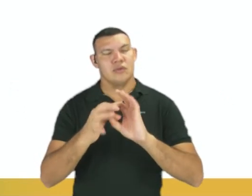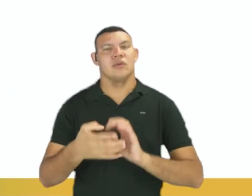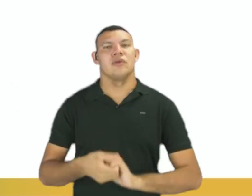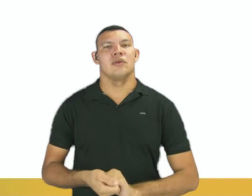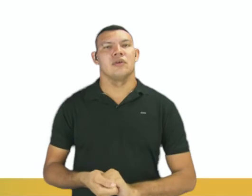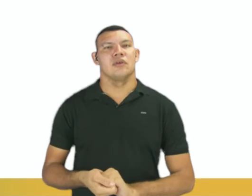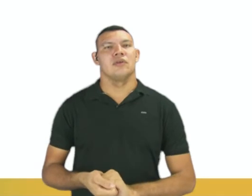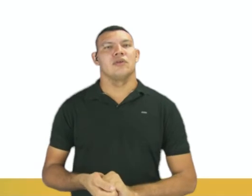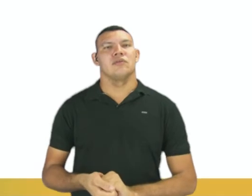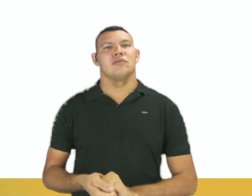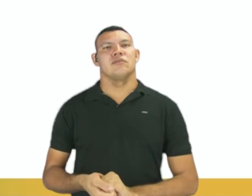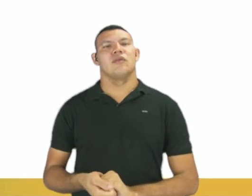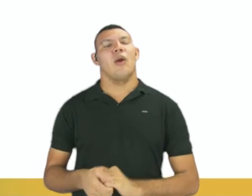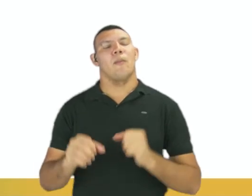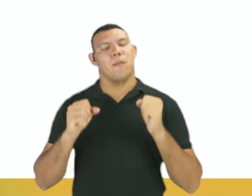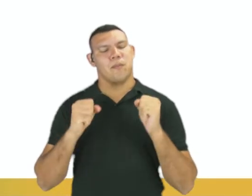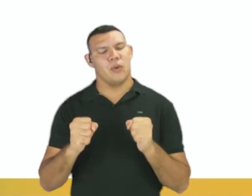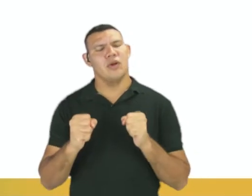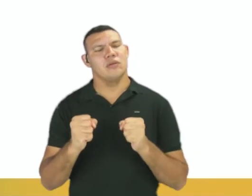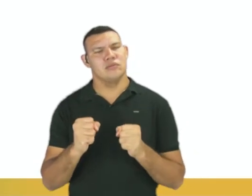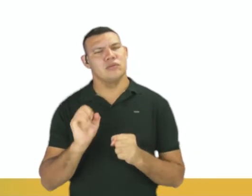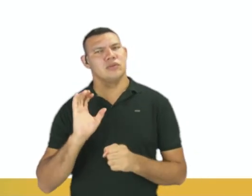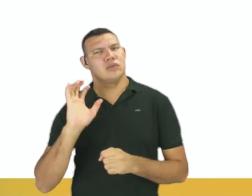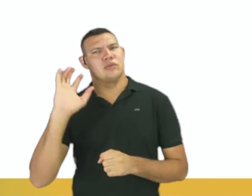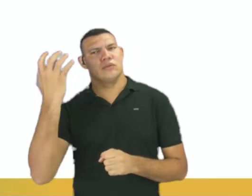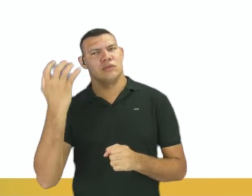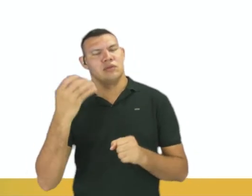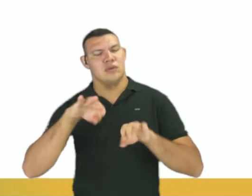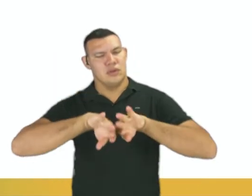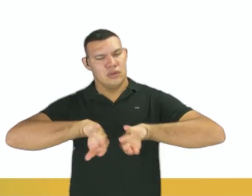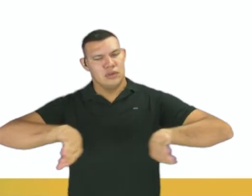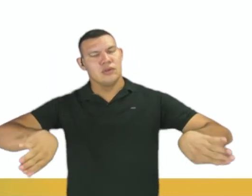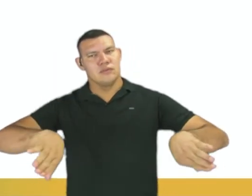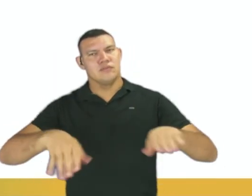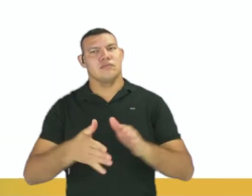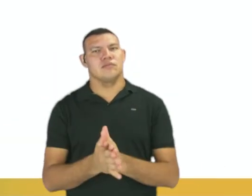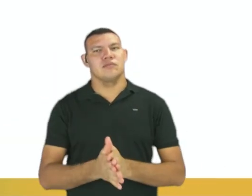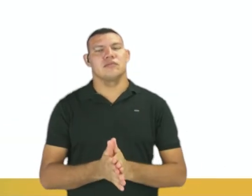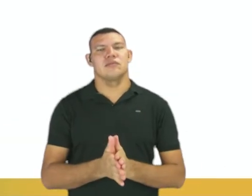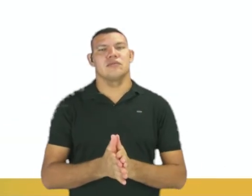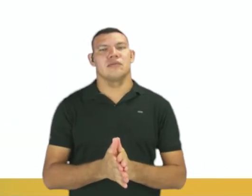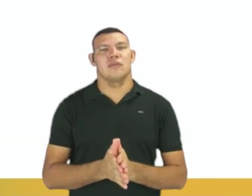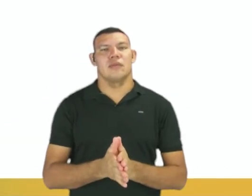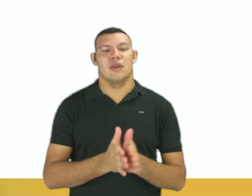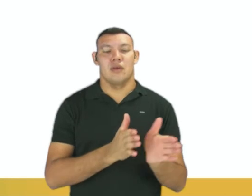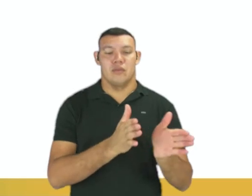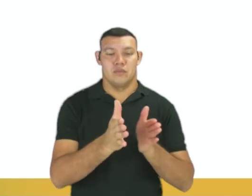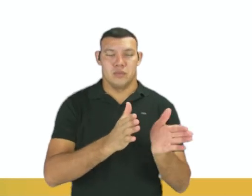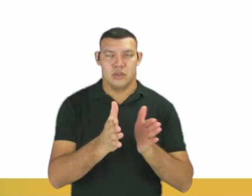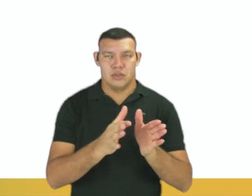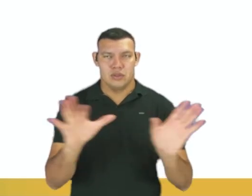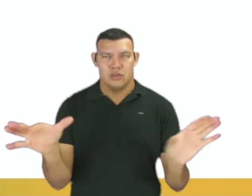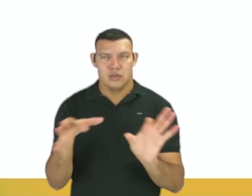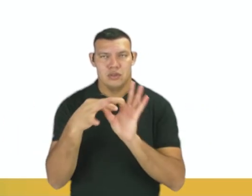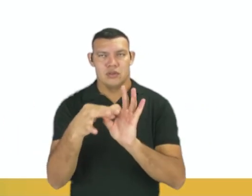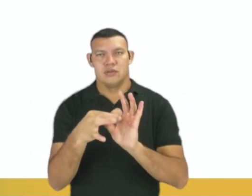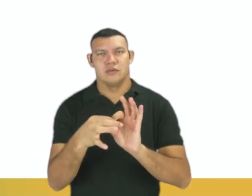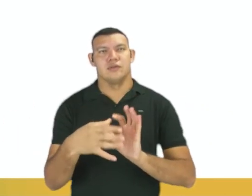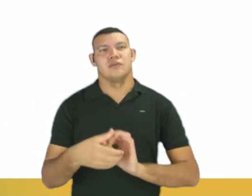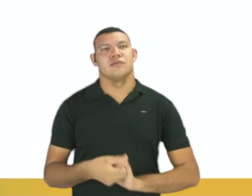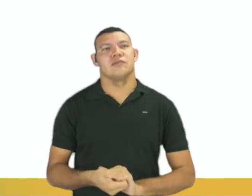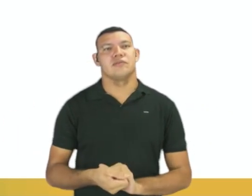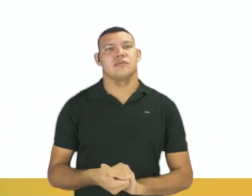Mas elas poderiam vir separados elas estão cor no processo de coordenação Tá bom